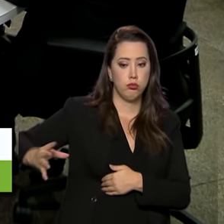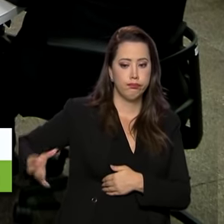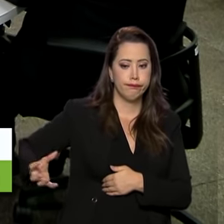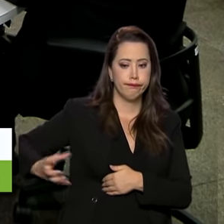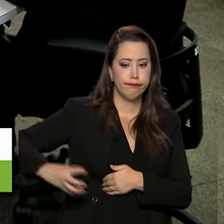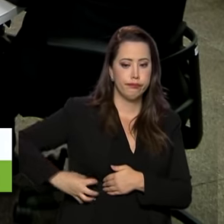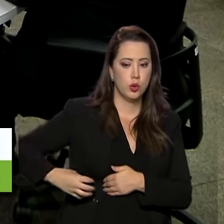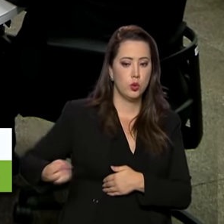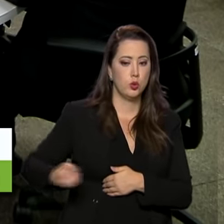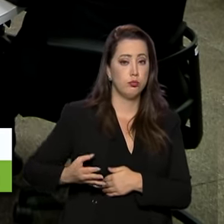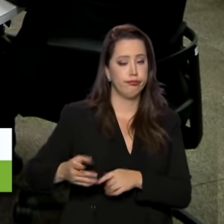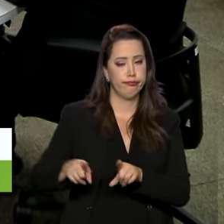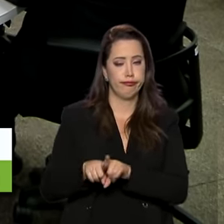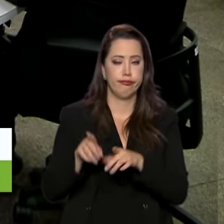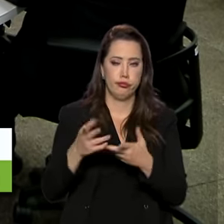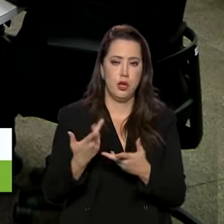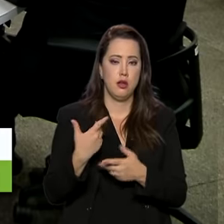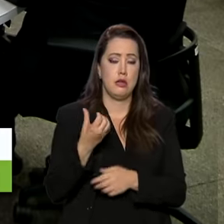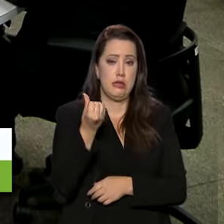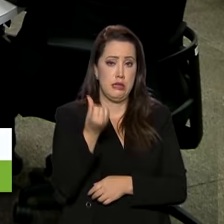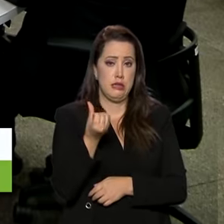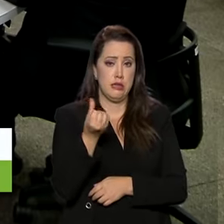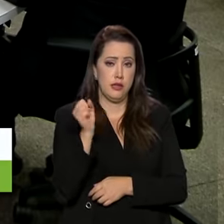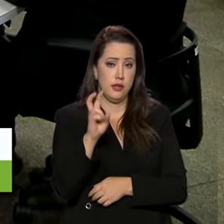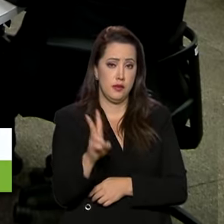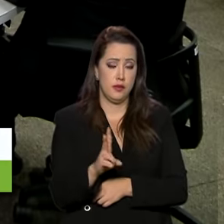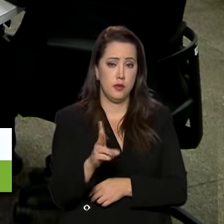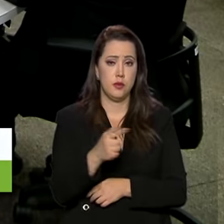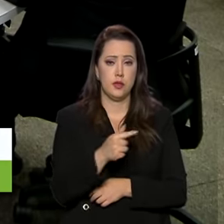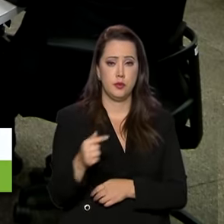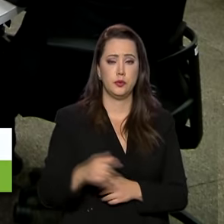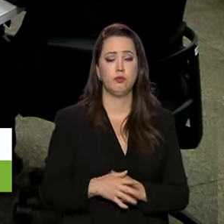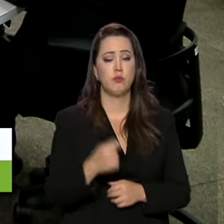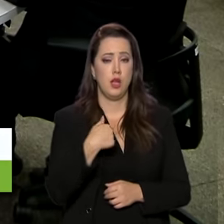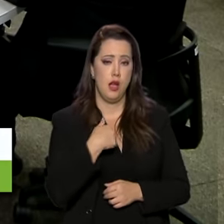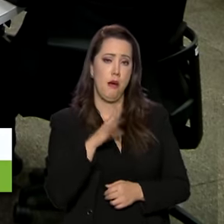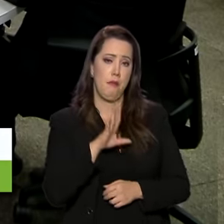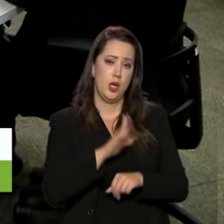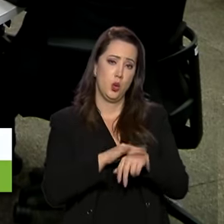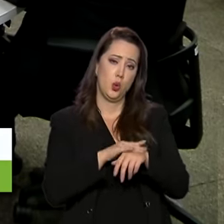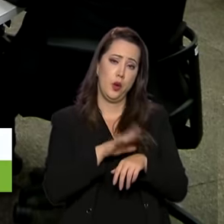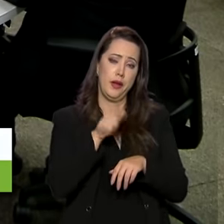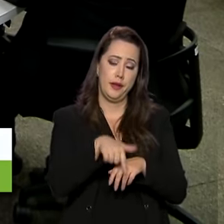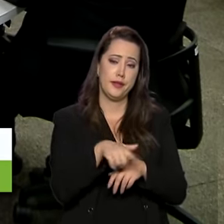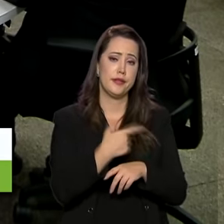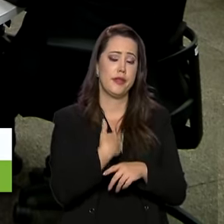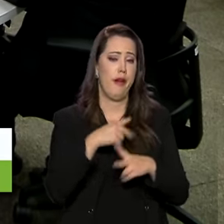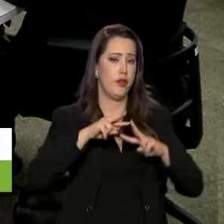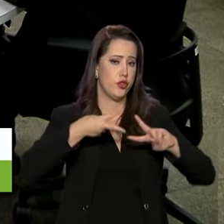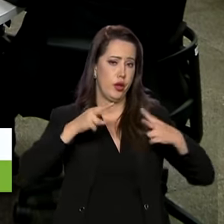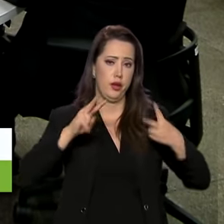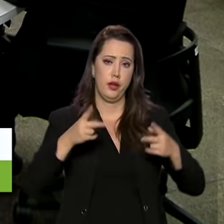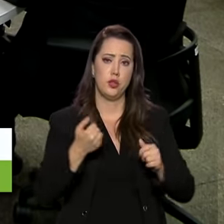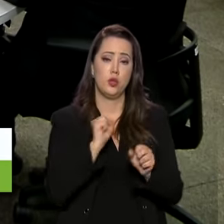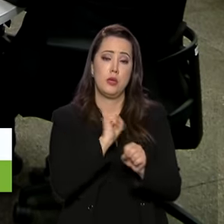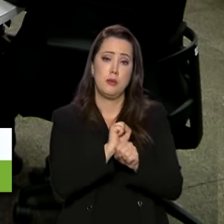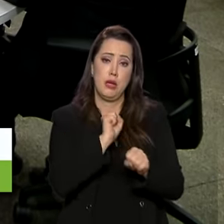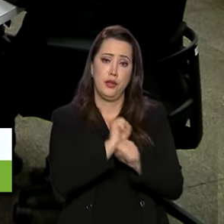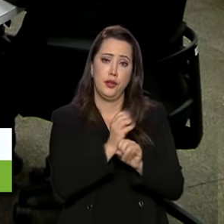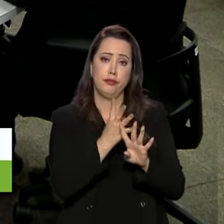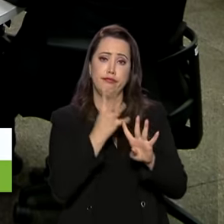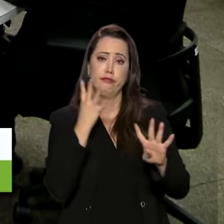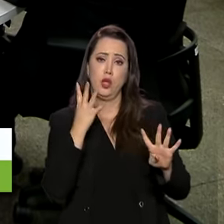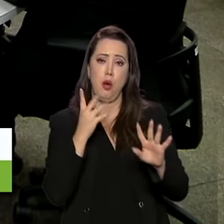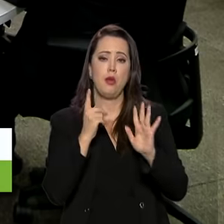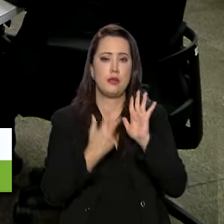vezes por semana a minha doença é uma doença genética Tô na fila de transplantes em São Paulo o que recomendo para vocês é que